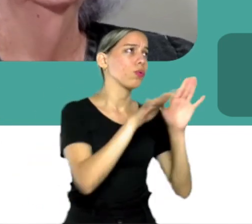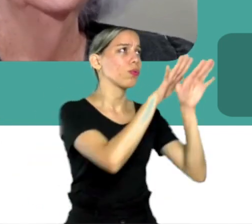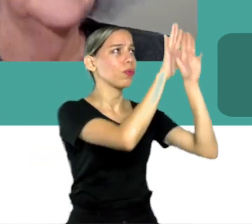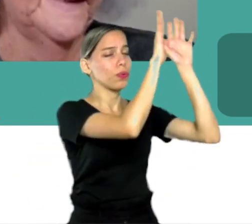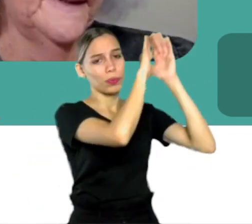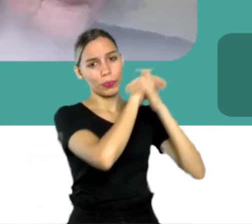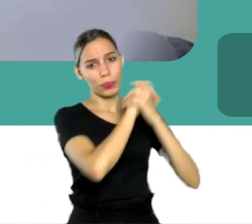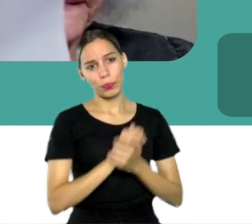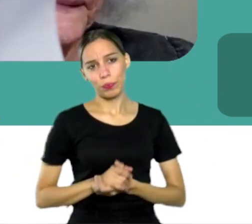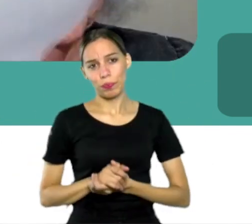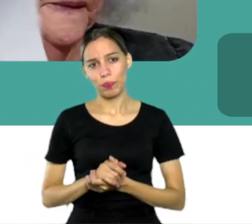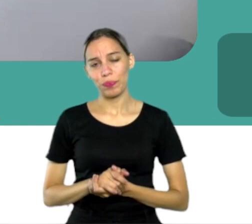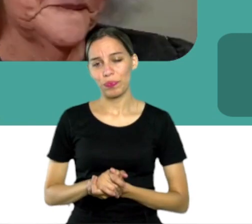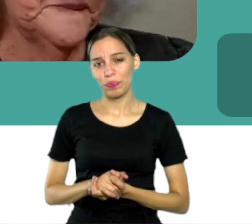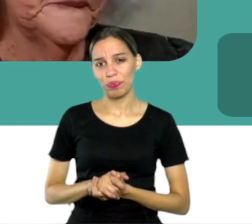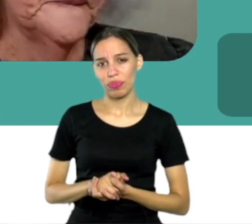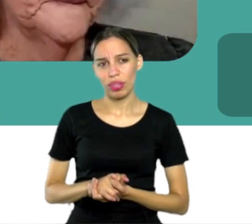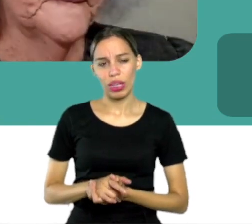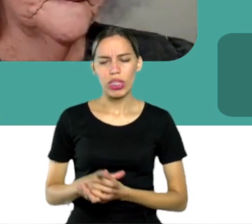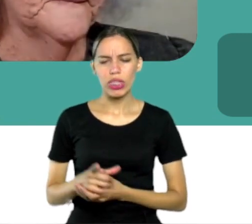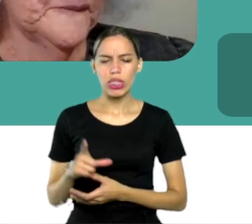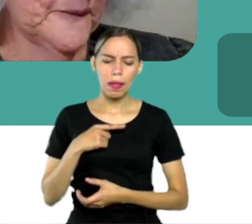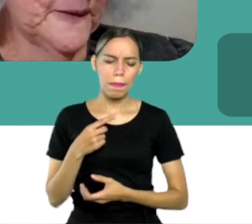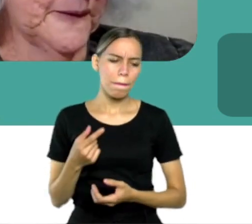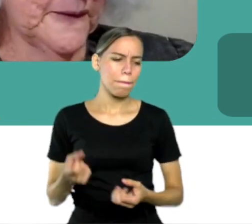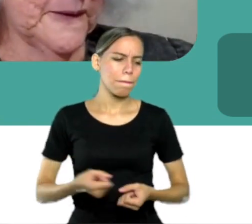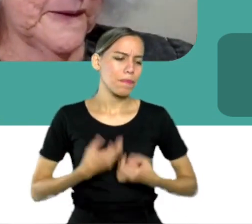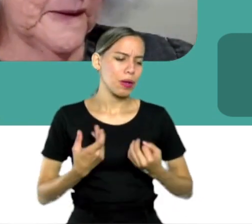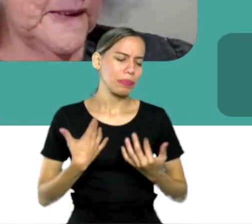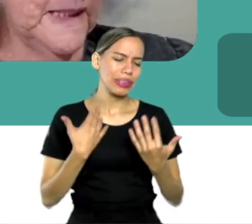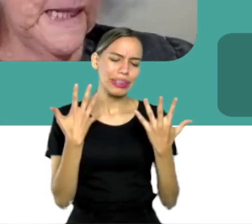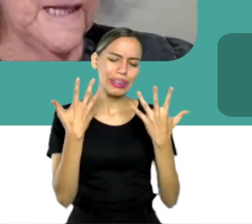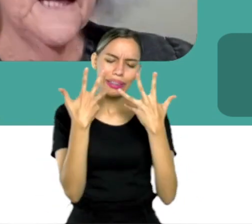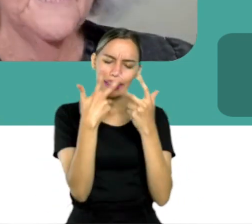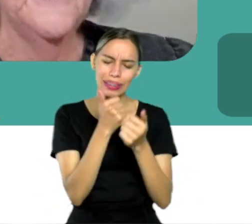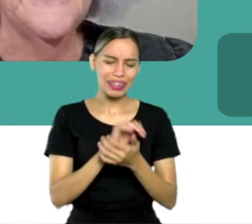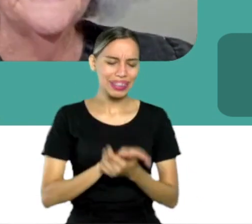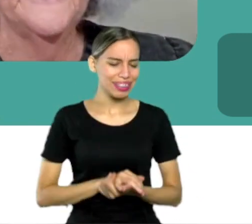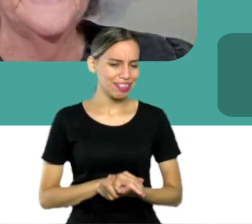E poemas lindos. Você tem algum de preferência aqui, Líria?